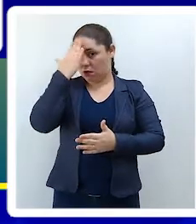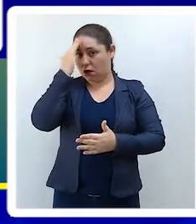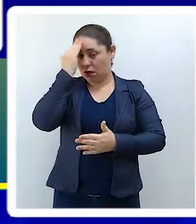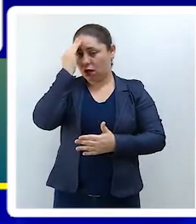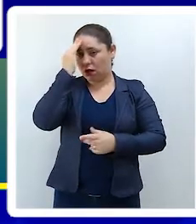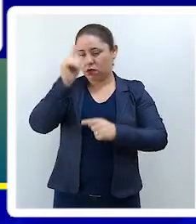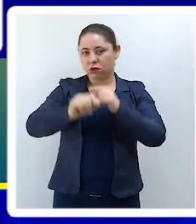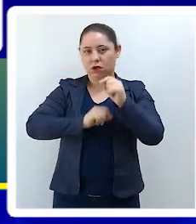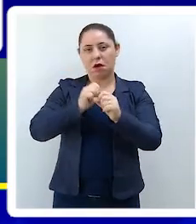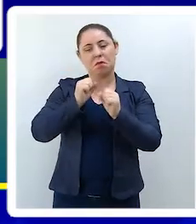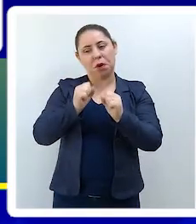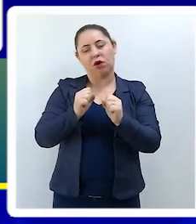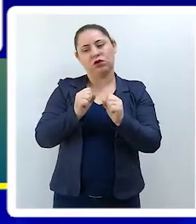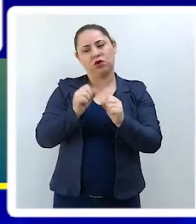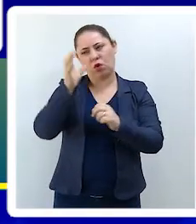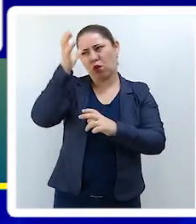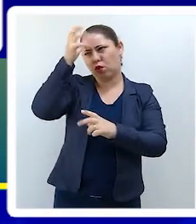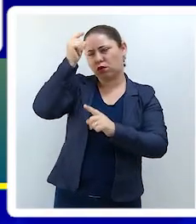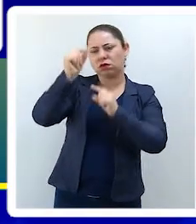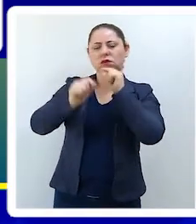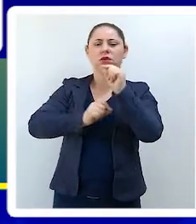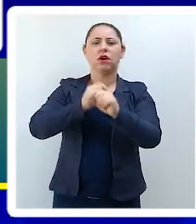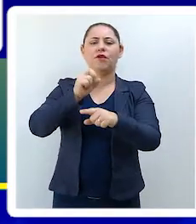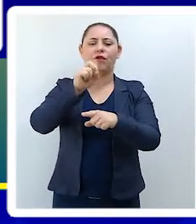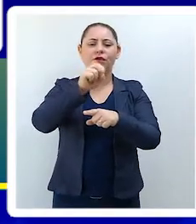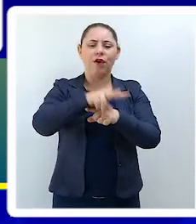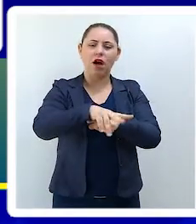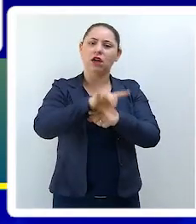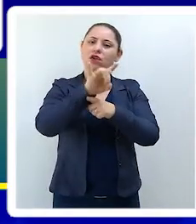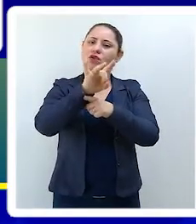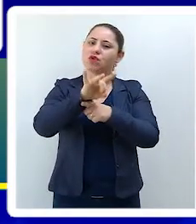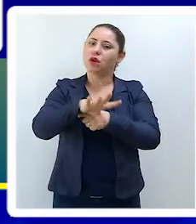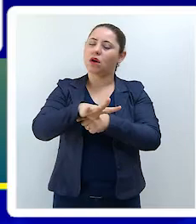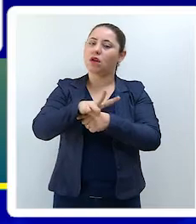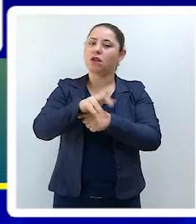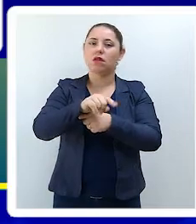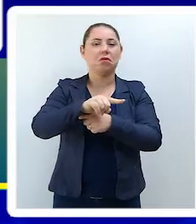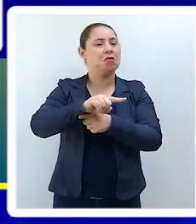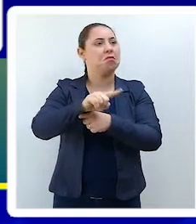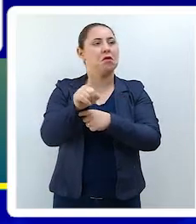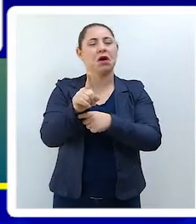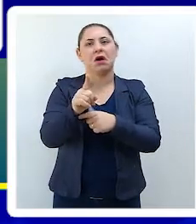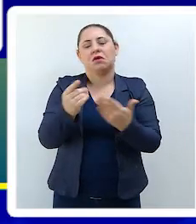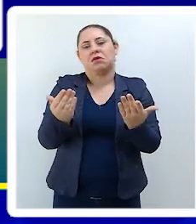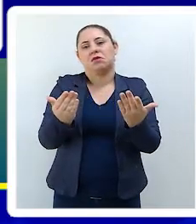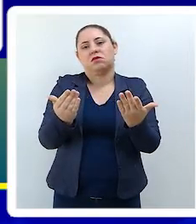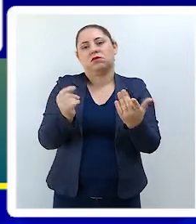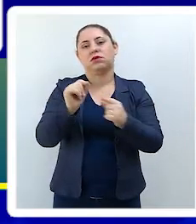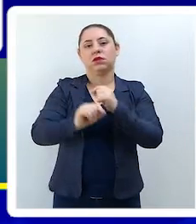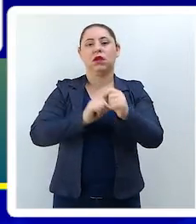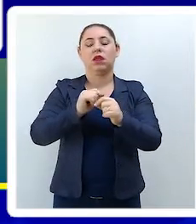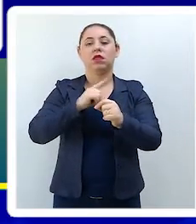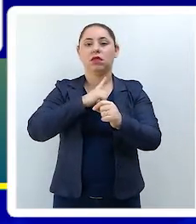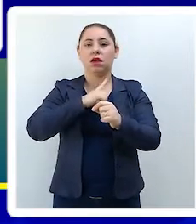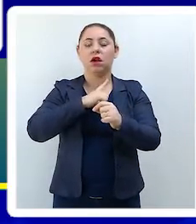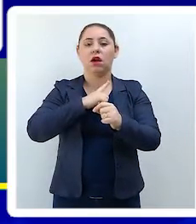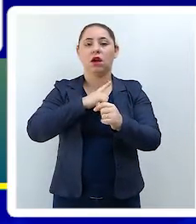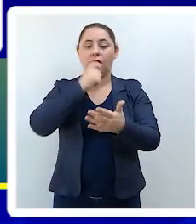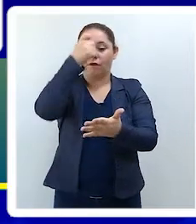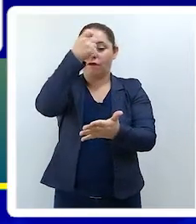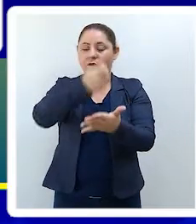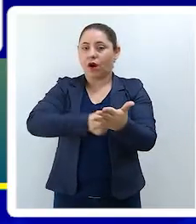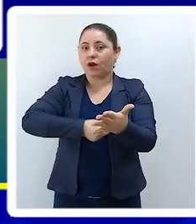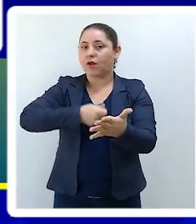gente entende, a gente pode até concluir que apenas a reserva de gênero, ela não é suficiente para garantir